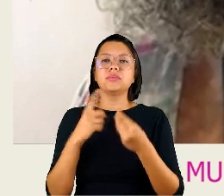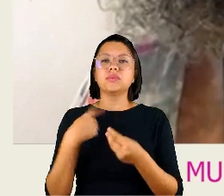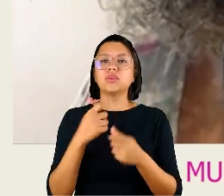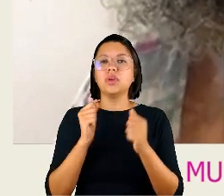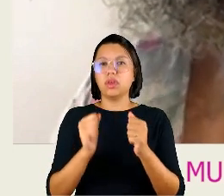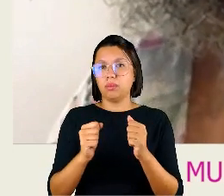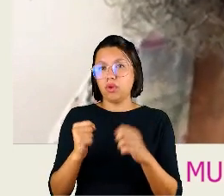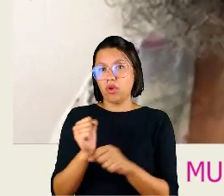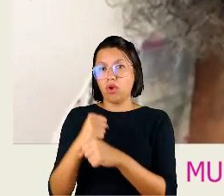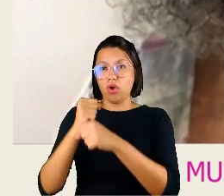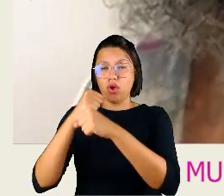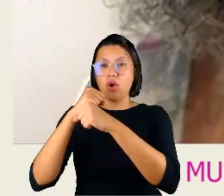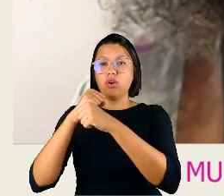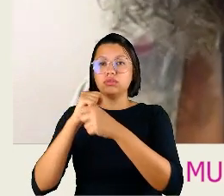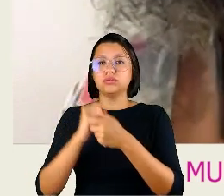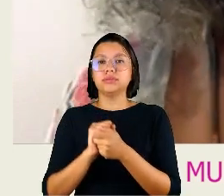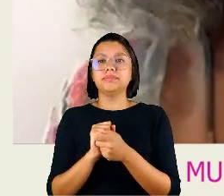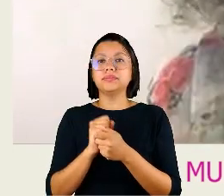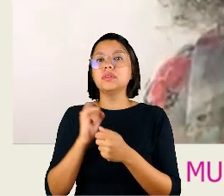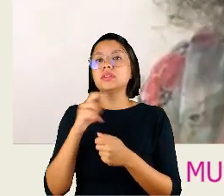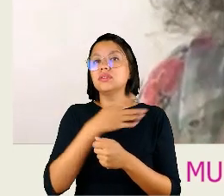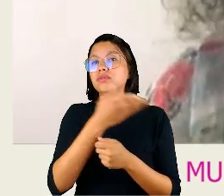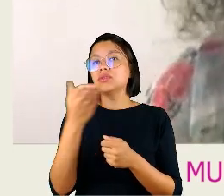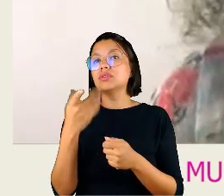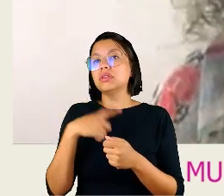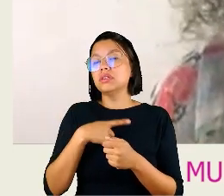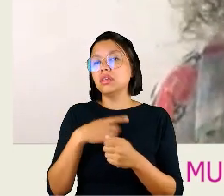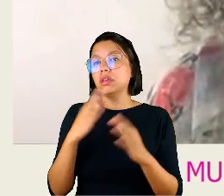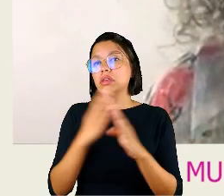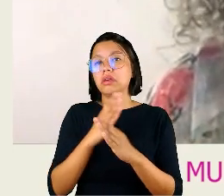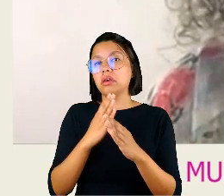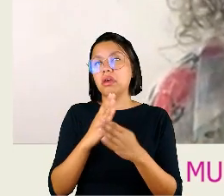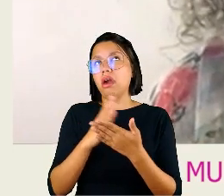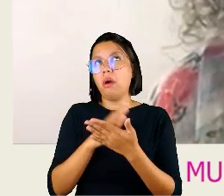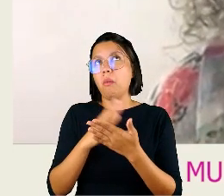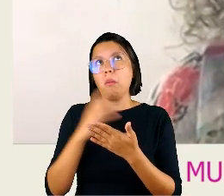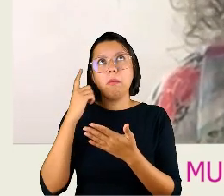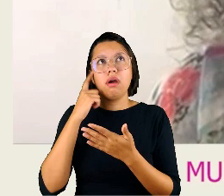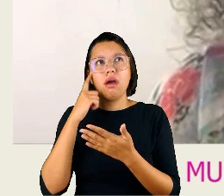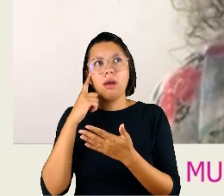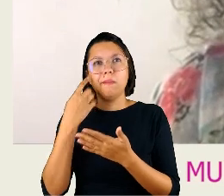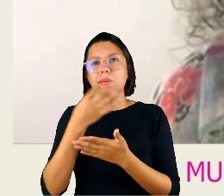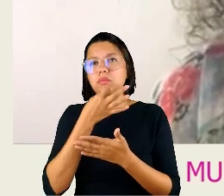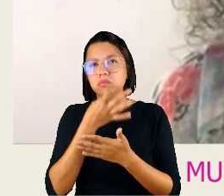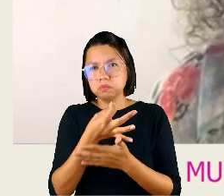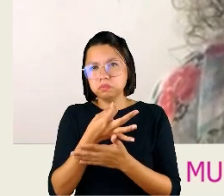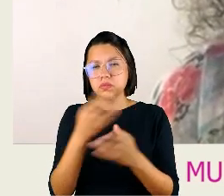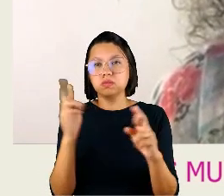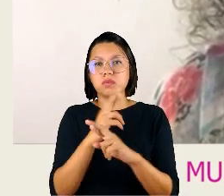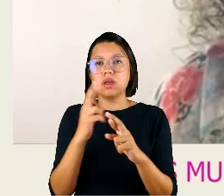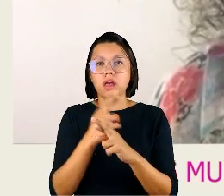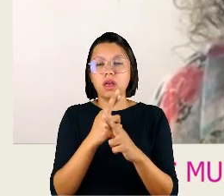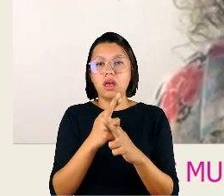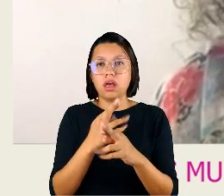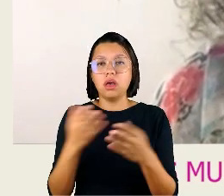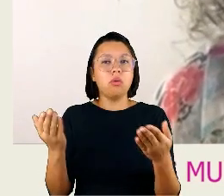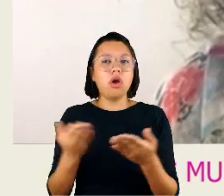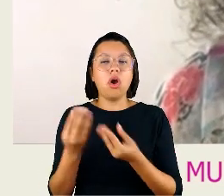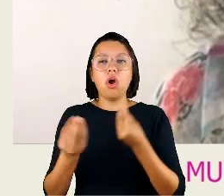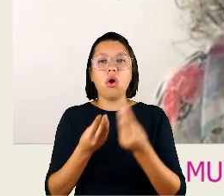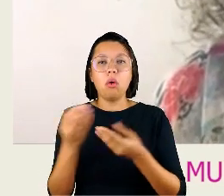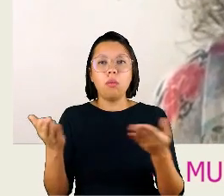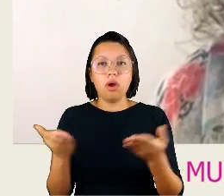pode construir, e se vocês têm alguma reflexão ou alguma crítica em relação ao estado atual das coisas,